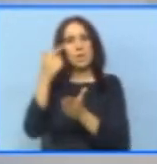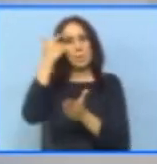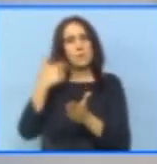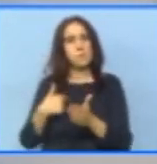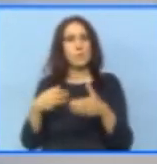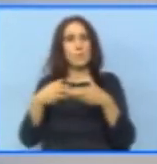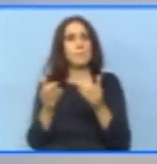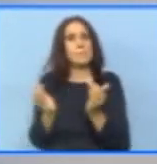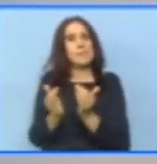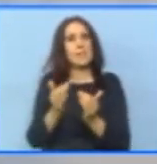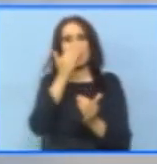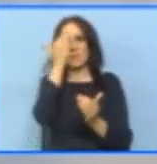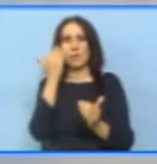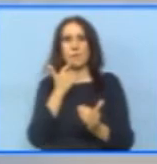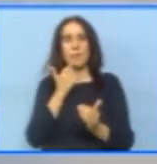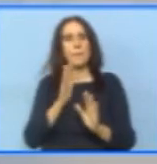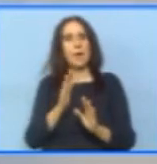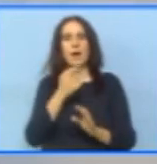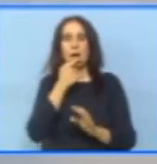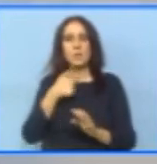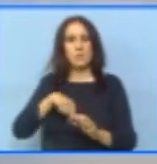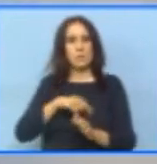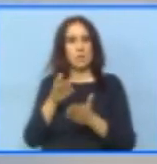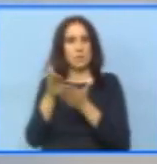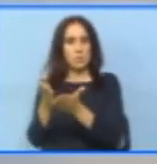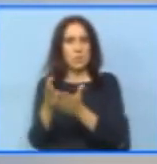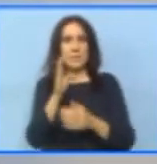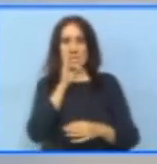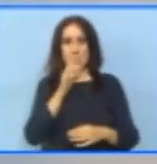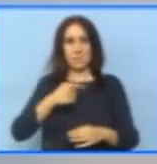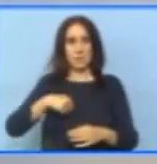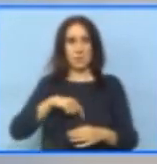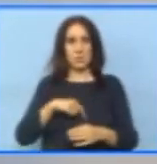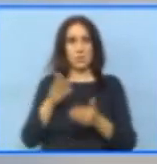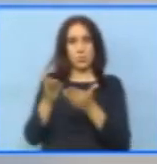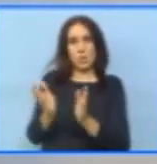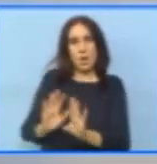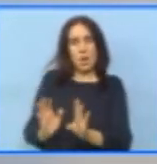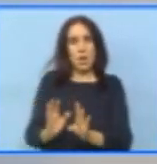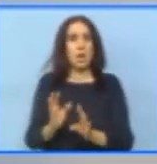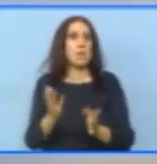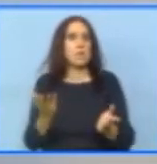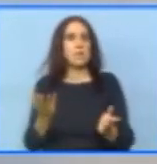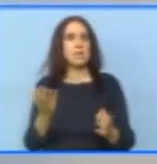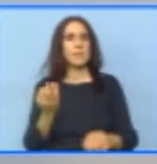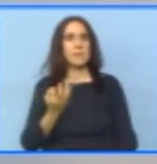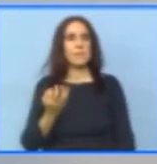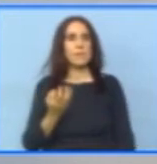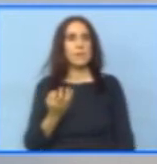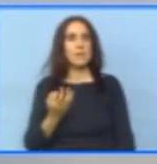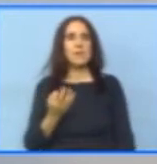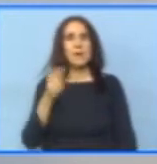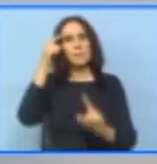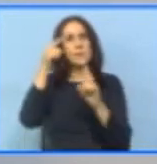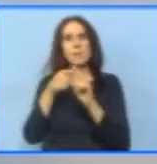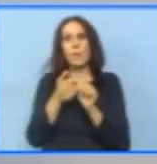uma comunidade pequena e com muitas dificuldades, mas que necessita da nossa ajuda. E se nós deixássemos de ajudar, então aí estávamos a deixar de cumprir a